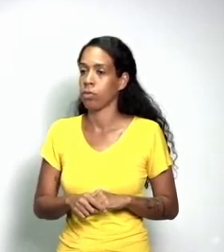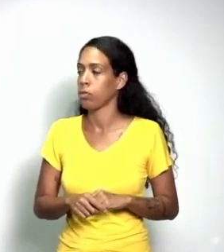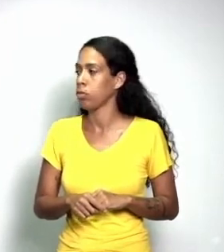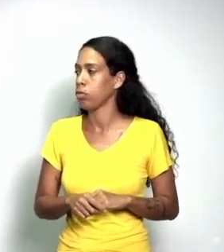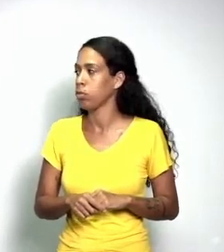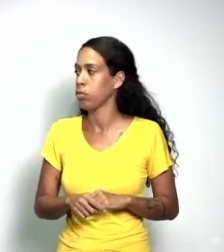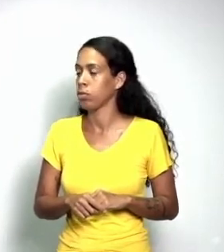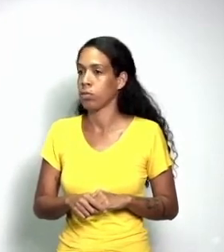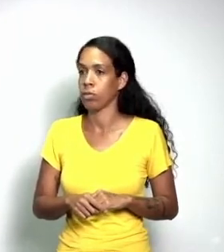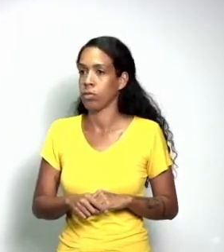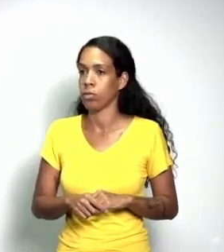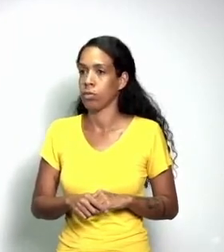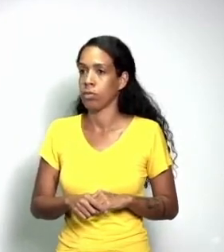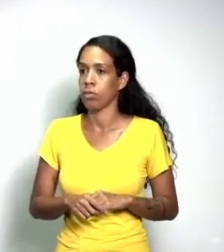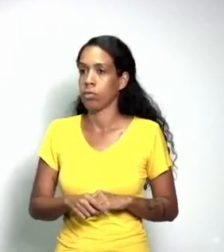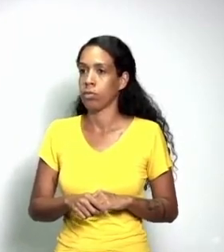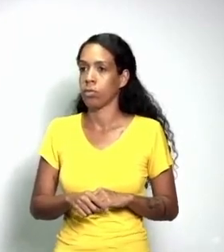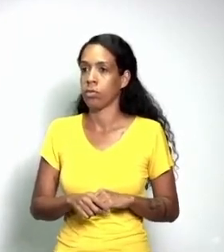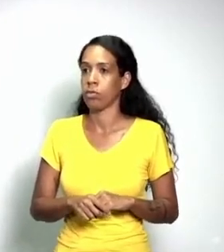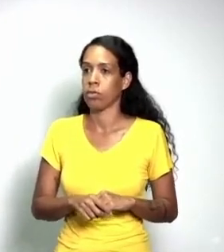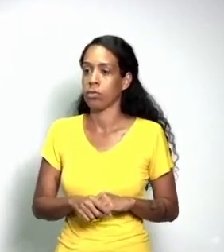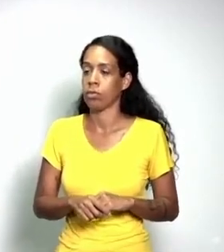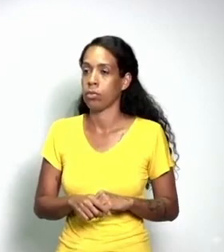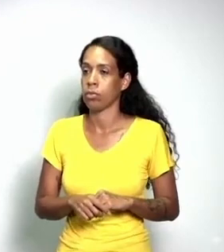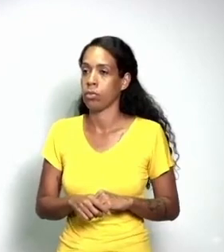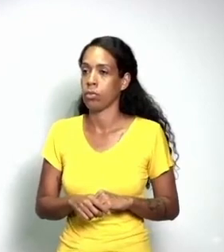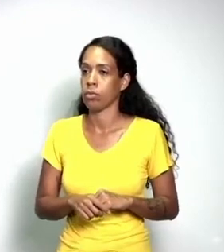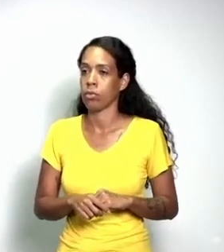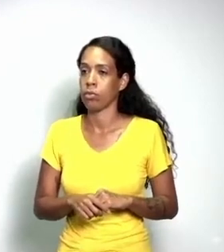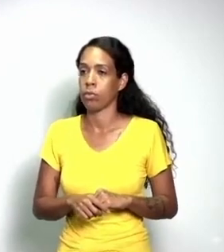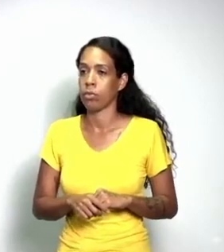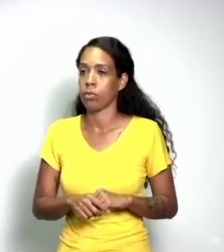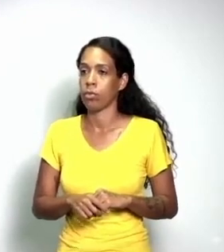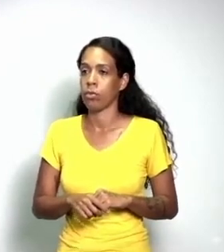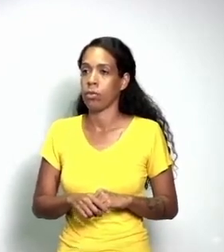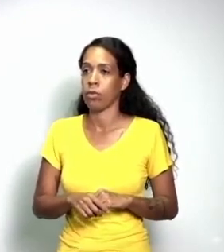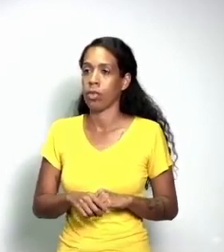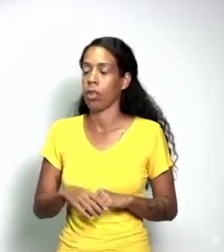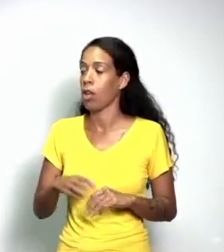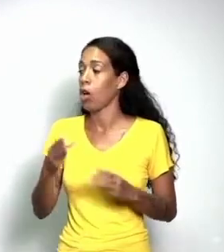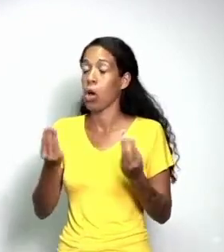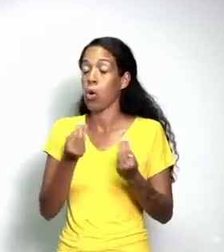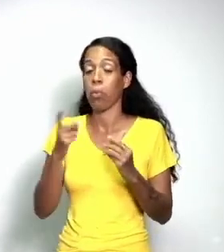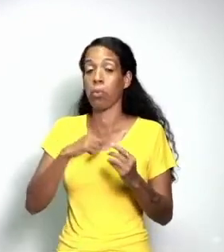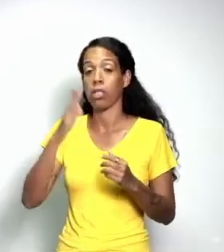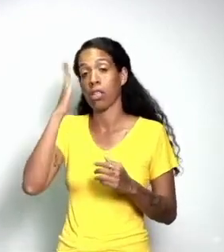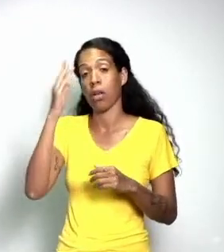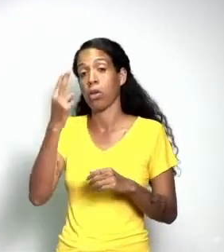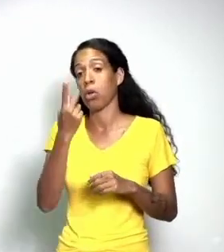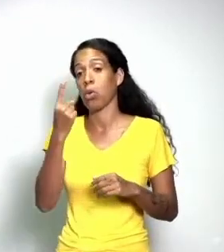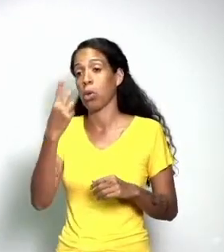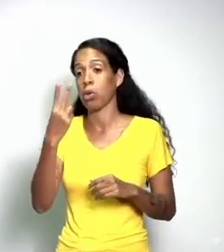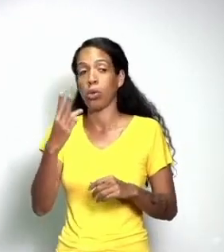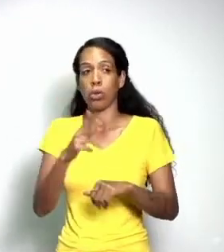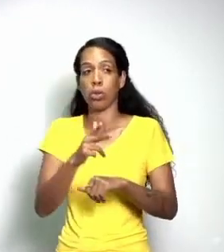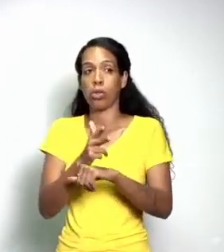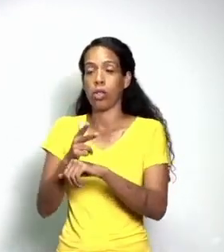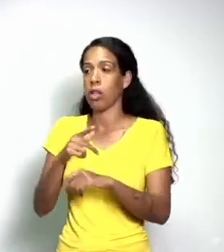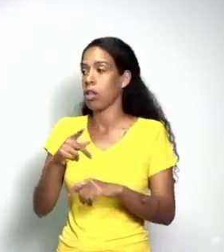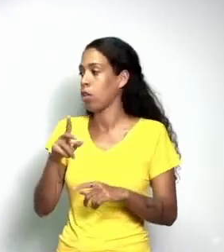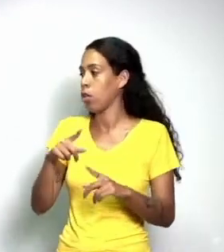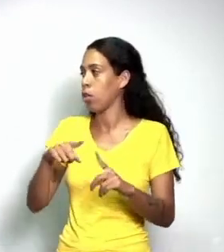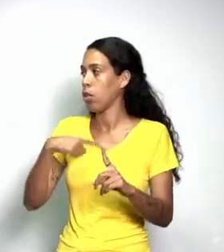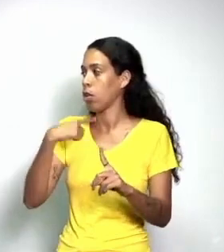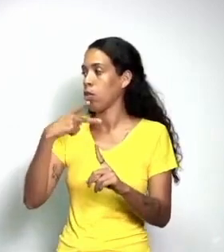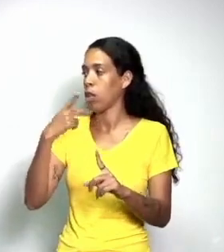Você diz em relação à identificação ou a bater claquete? A identificação. A identificação a gente colocaria mais de um rolo.